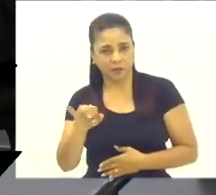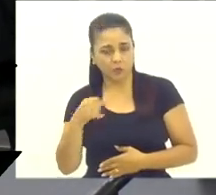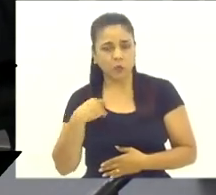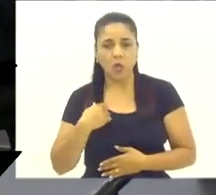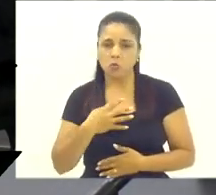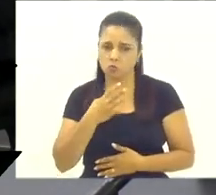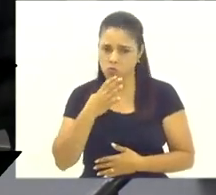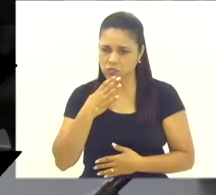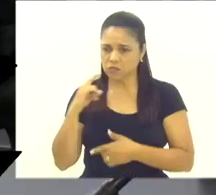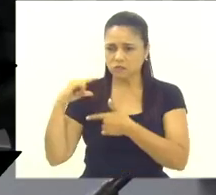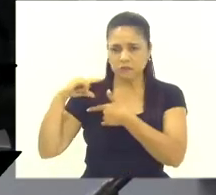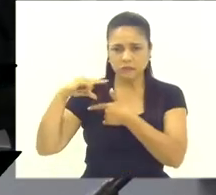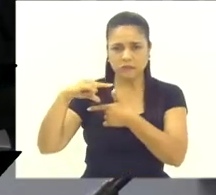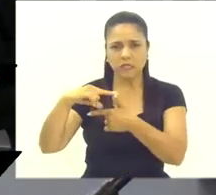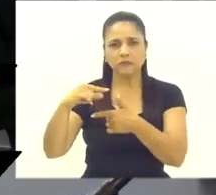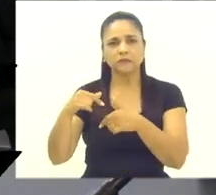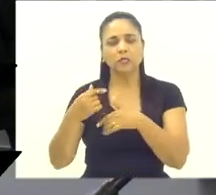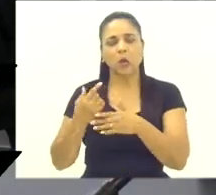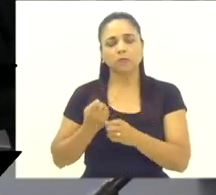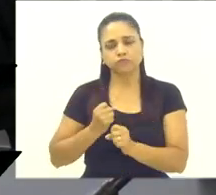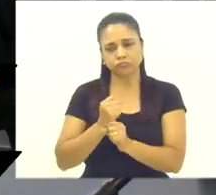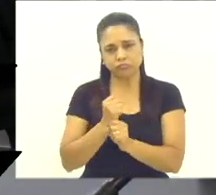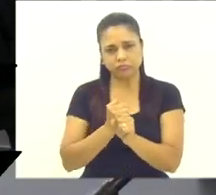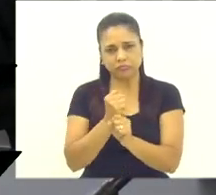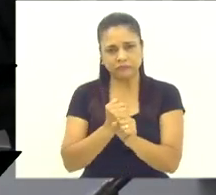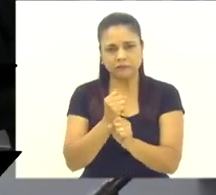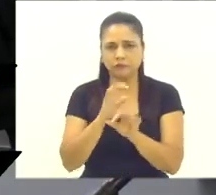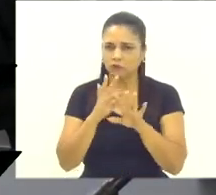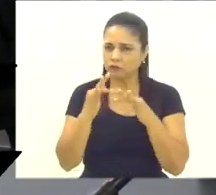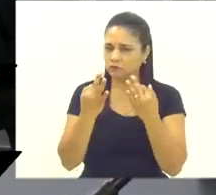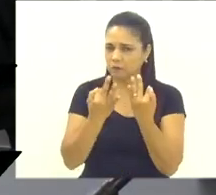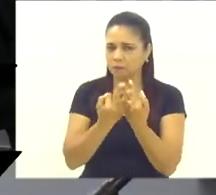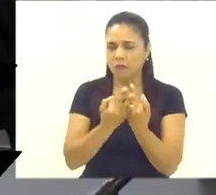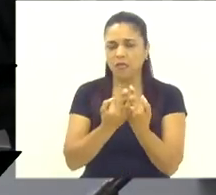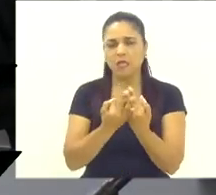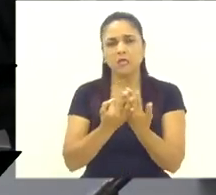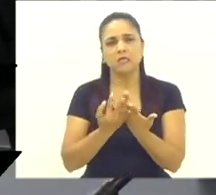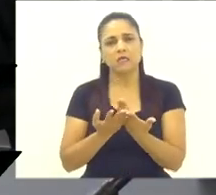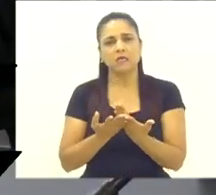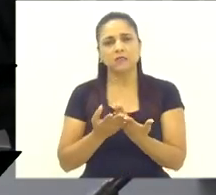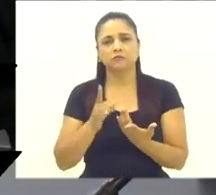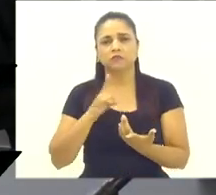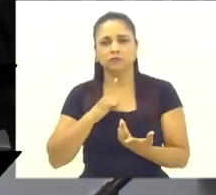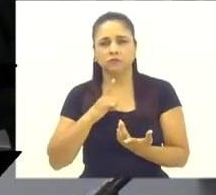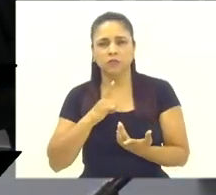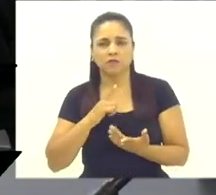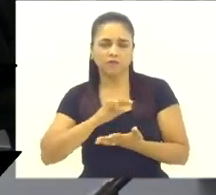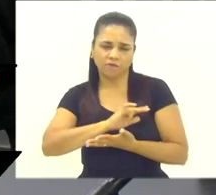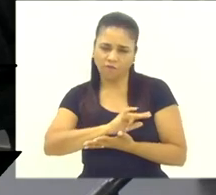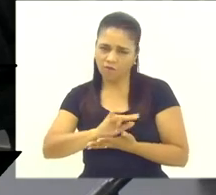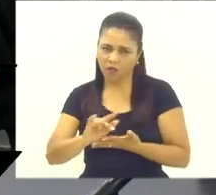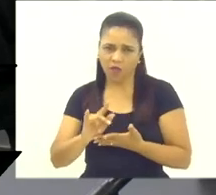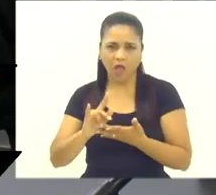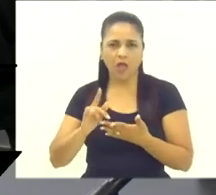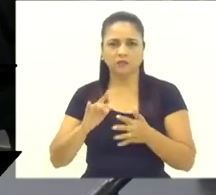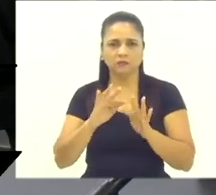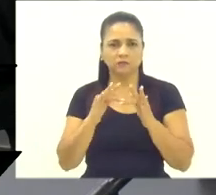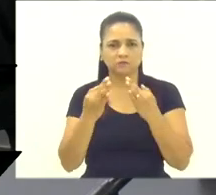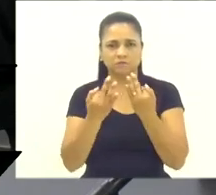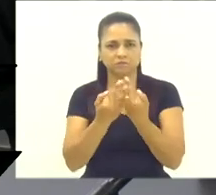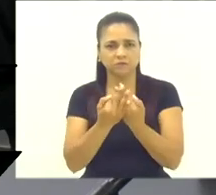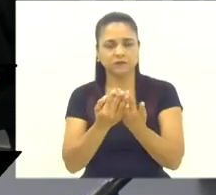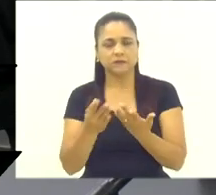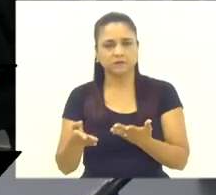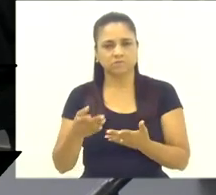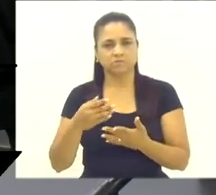tradição política aí também de longa data enfim você tem os direitos a gente tem uma série aí